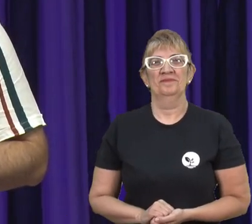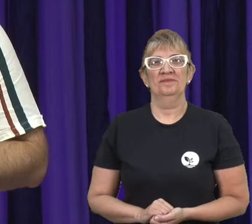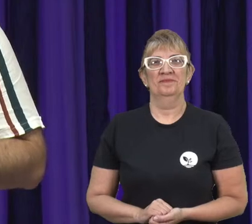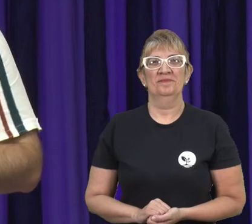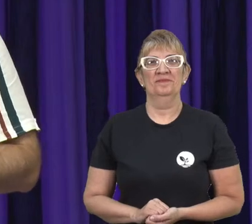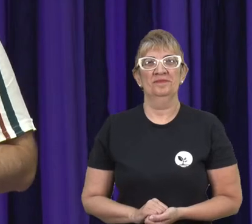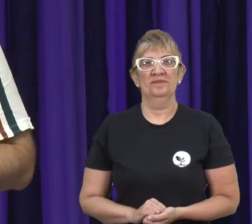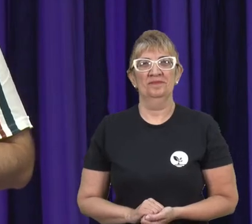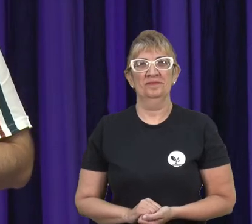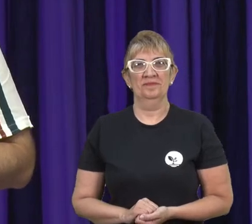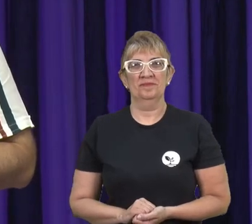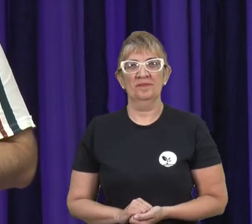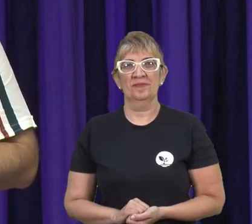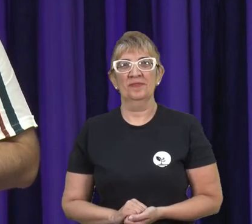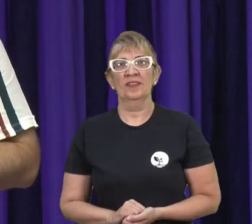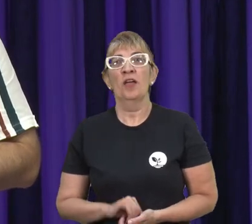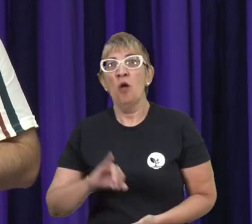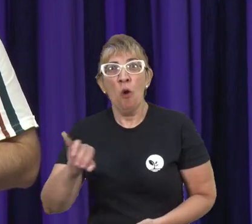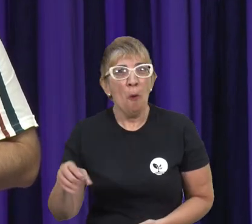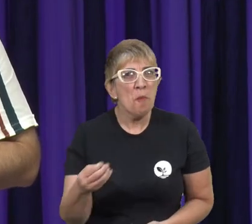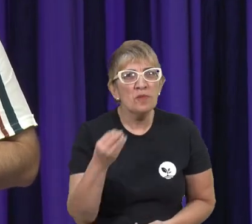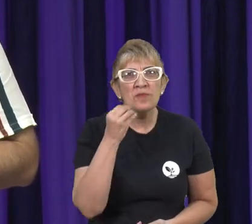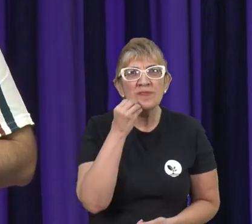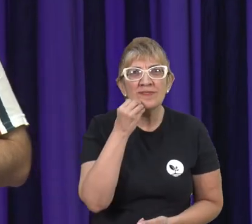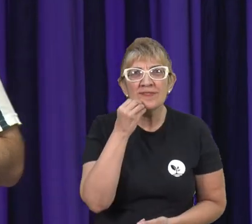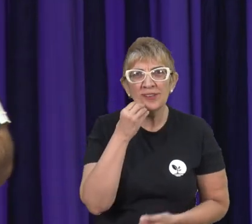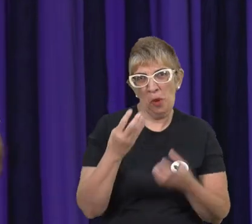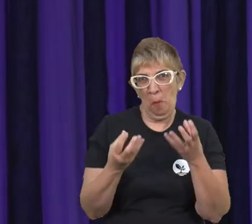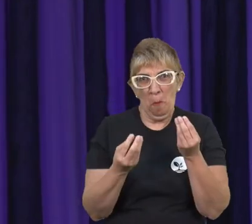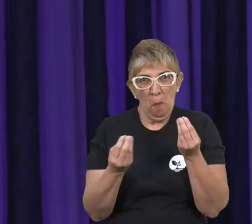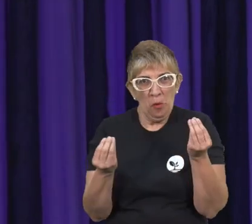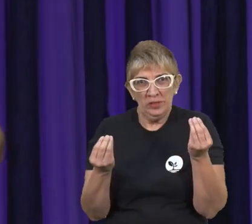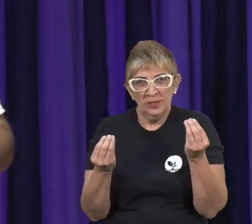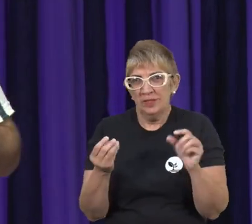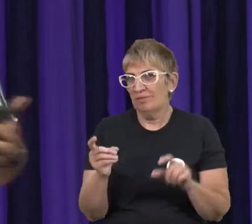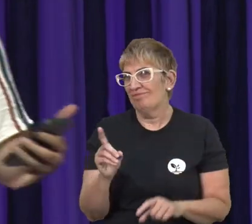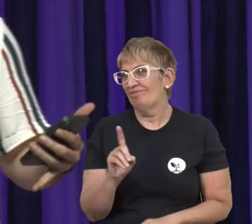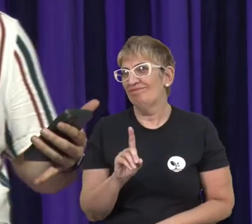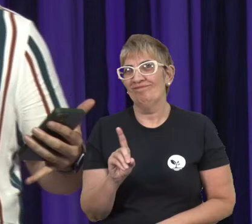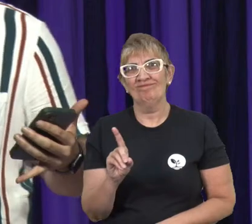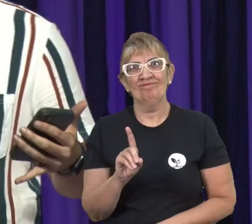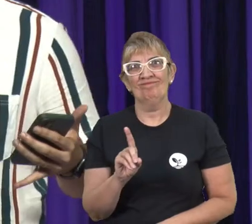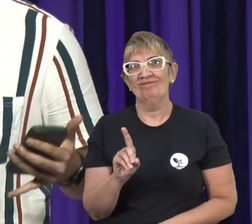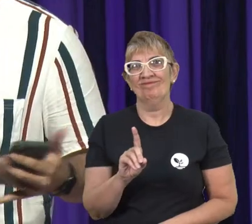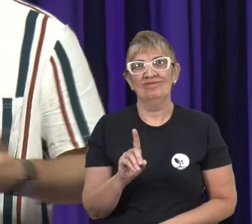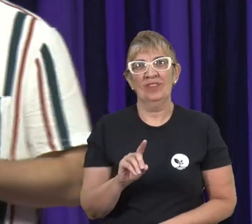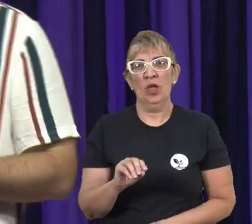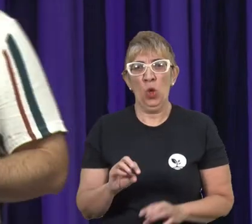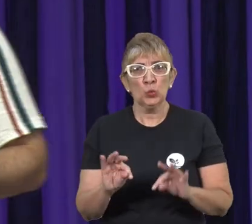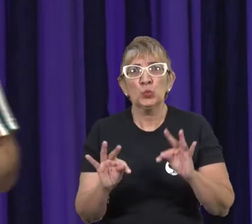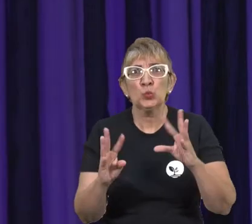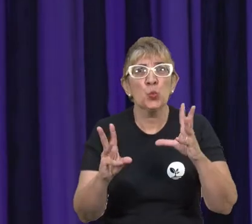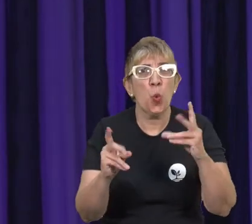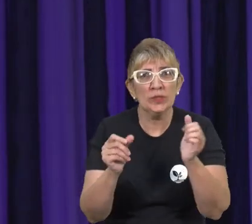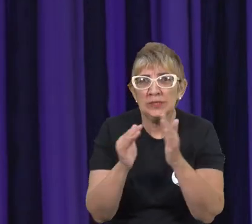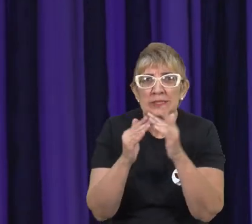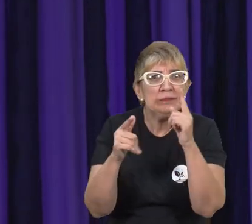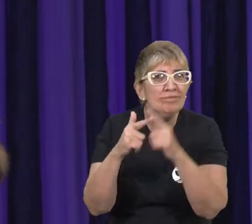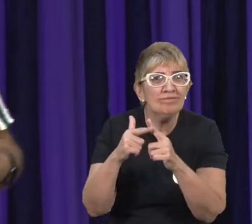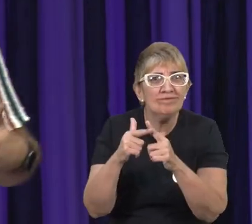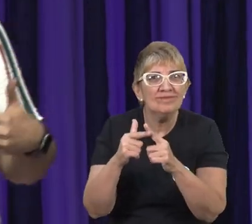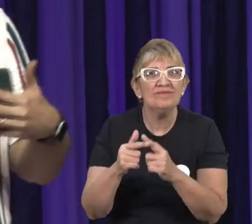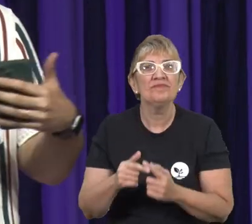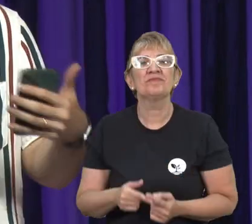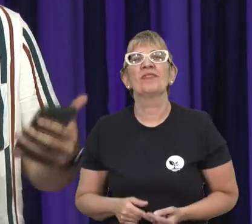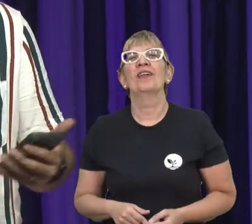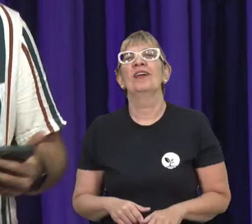Não são muitas as oportunidades que nós temos de nos reunir, toda a igreja reunida, né? Assim como o pastor Eduardo disse, nós